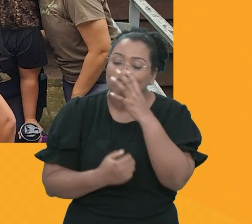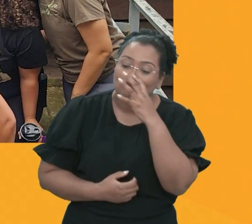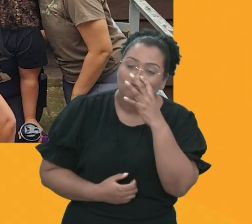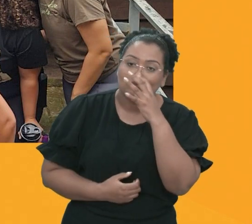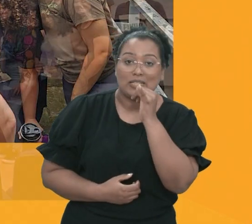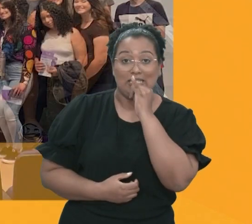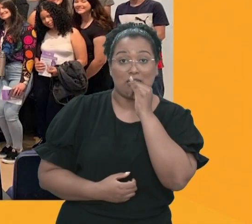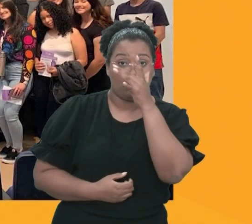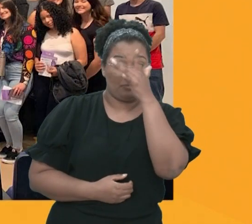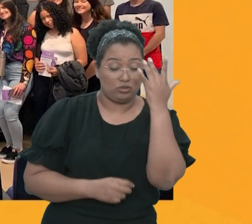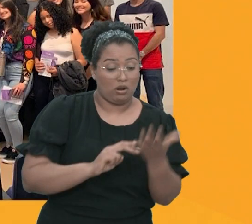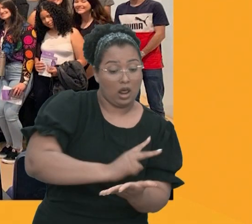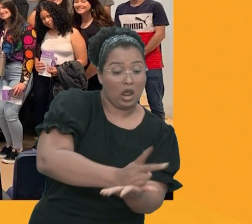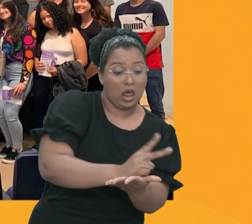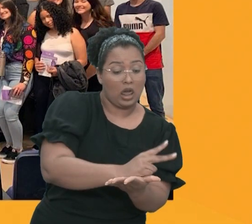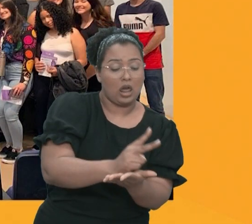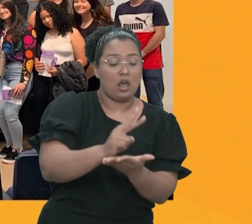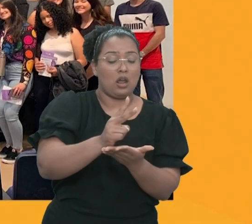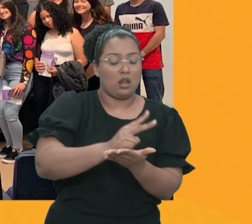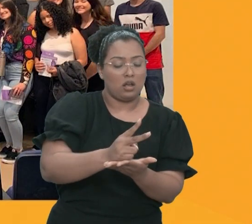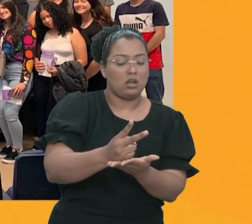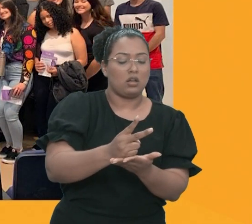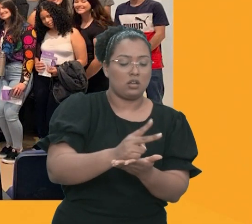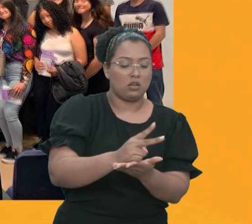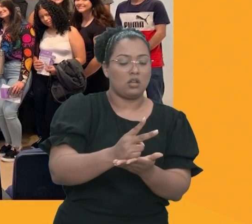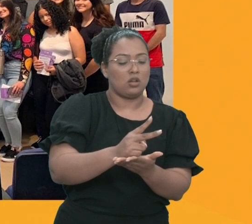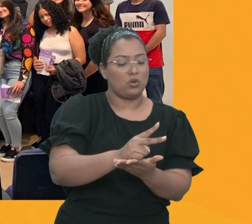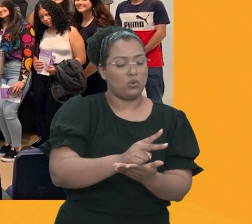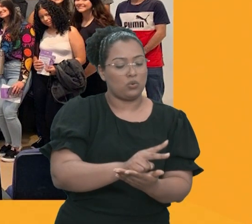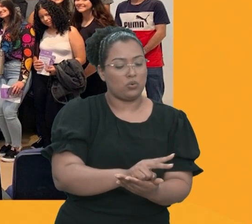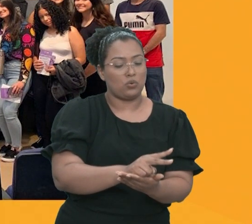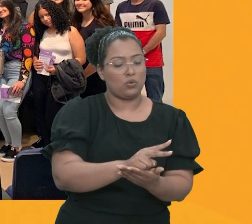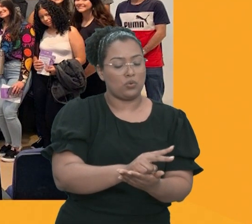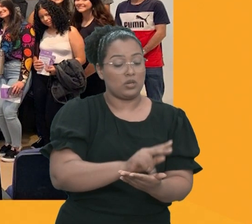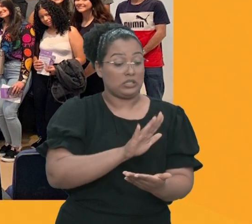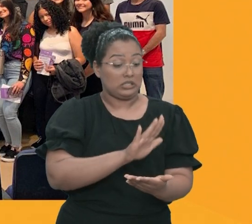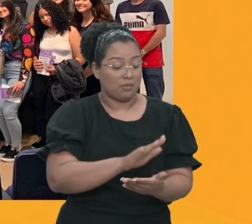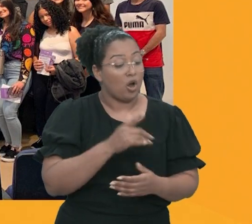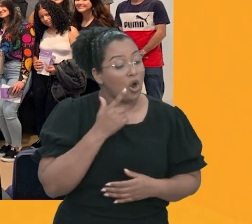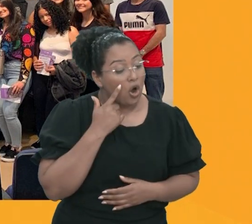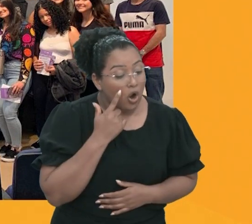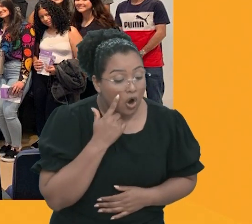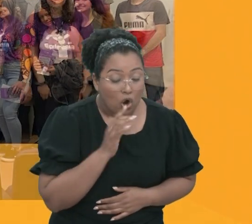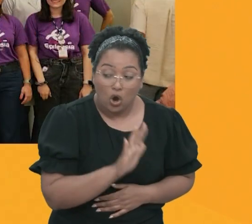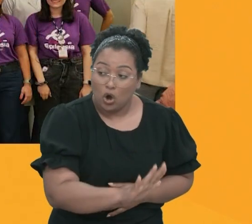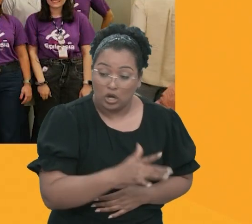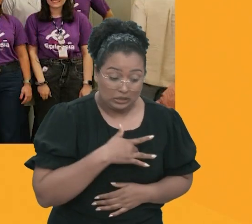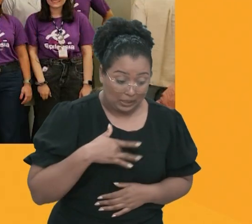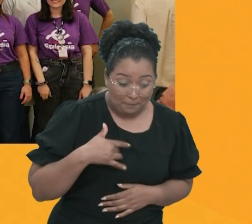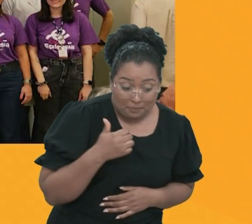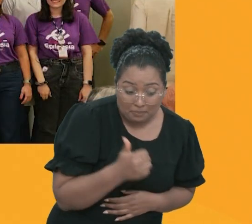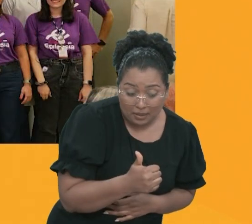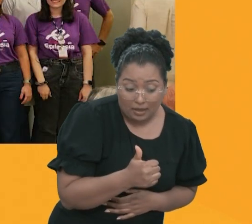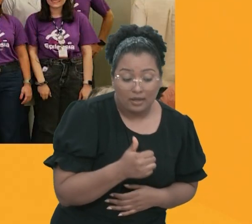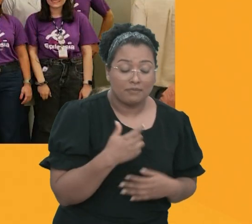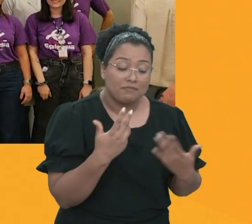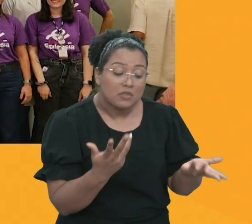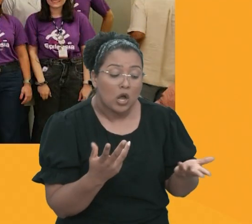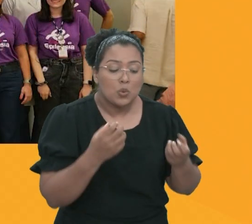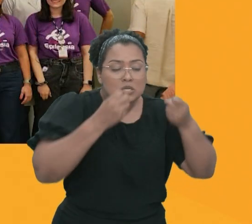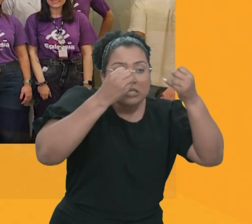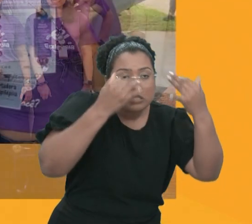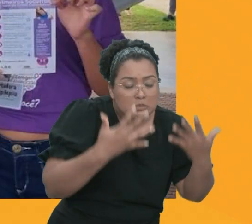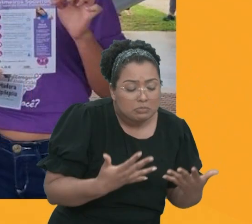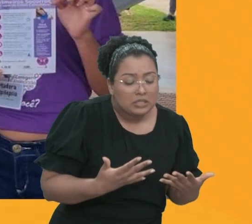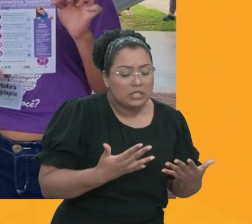alguém fique lá com ela, né, para dar os primeiros socorros, falar que ela teve uma crise, perguntar se ela precisa de ajuda, né,